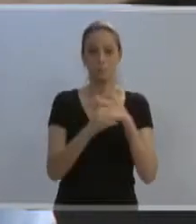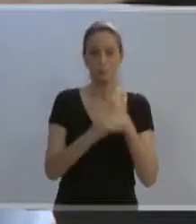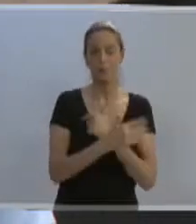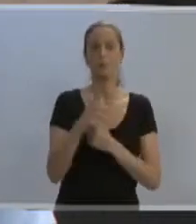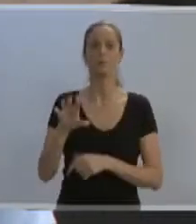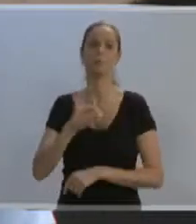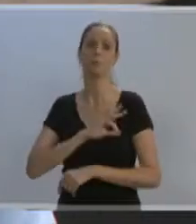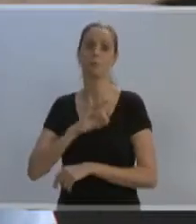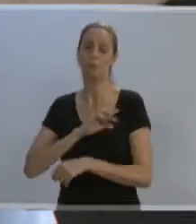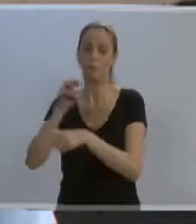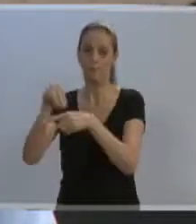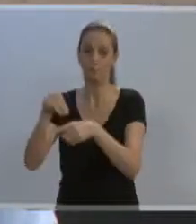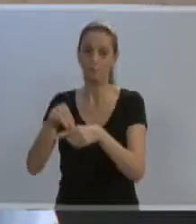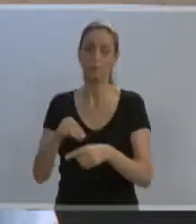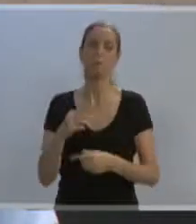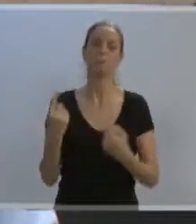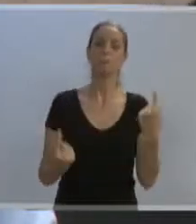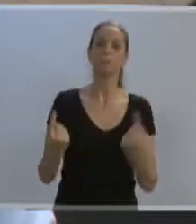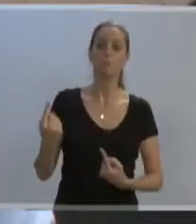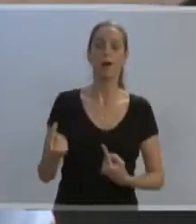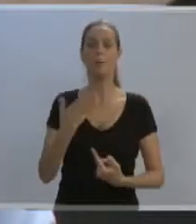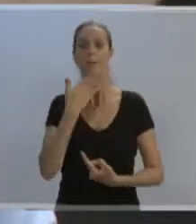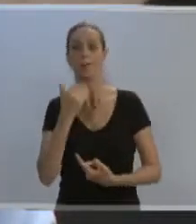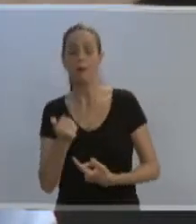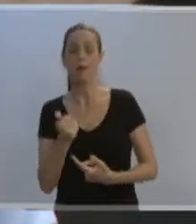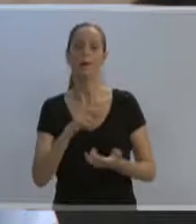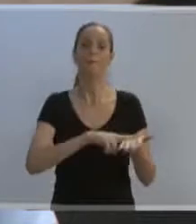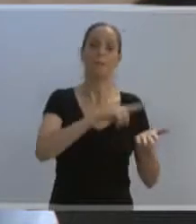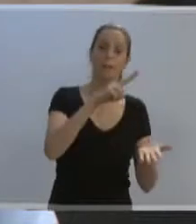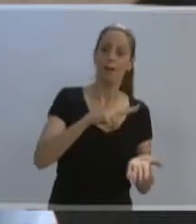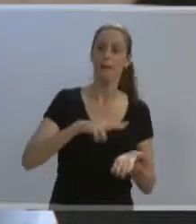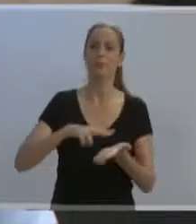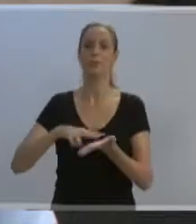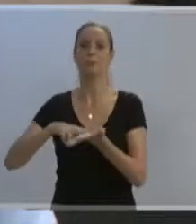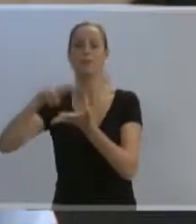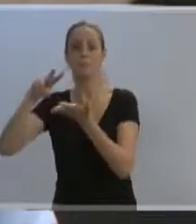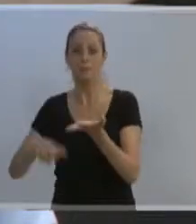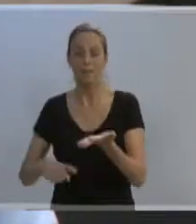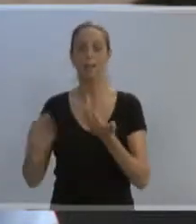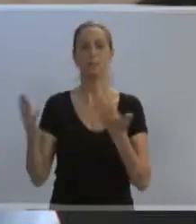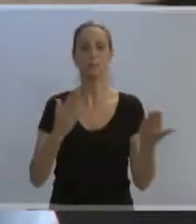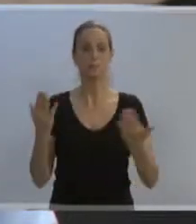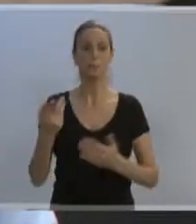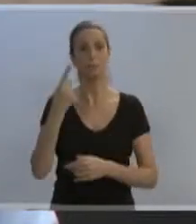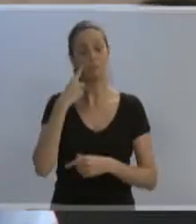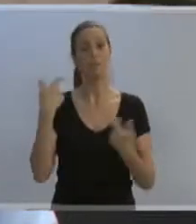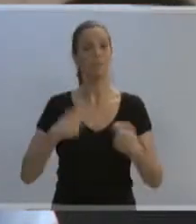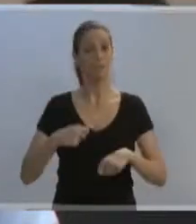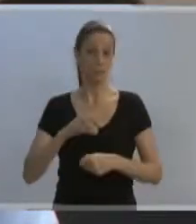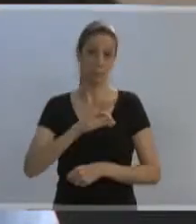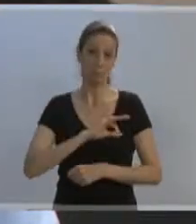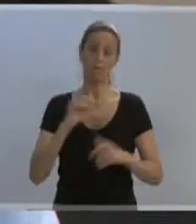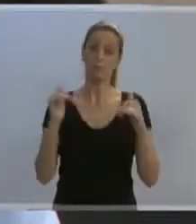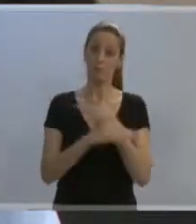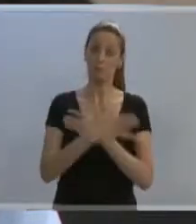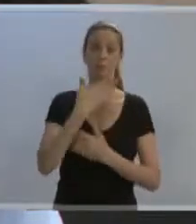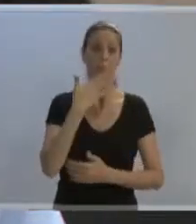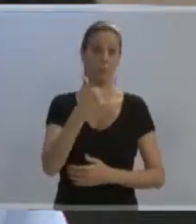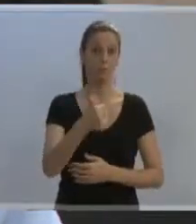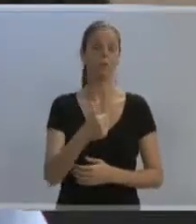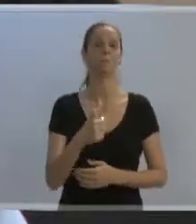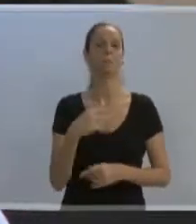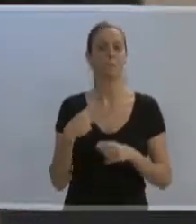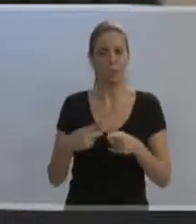a vantagem ou não de uma e de outra para que nós façamos um comparativo para realmente reciclar a guarda de trânsito porque tá difícil é complicado nesse